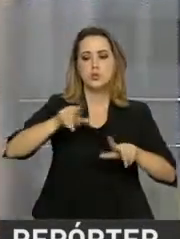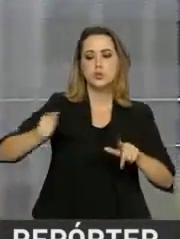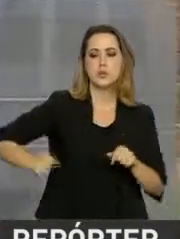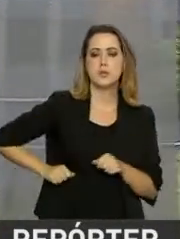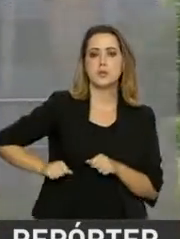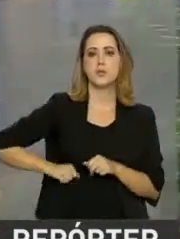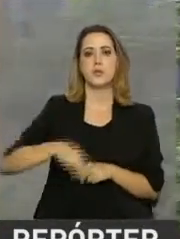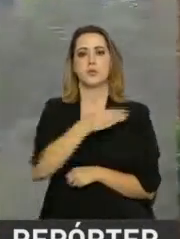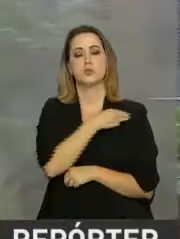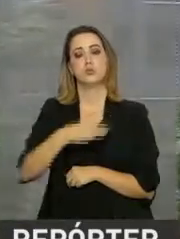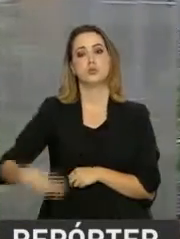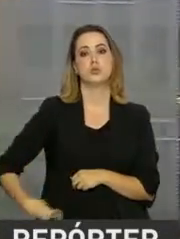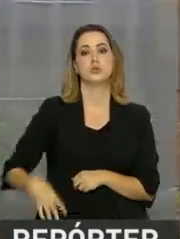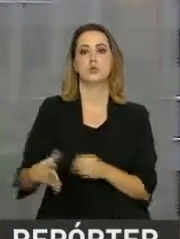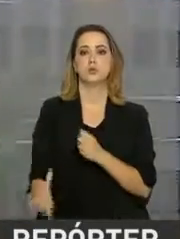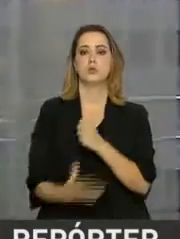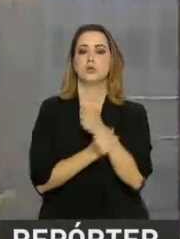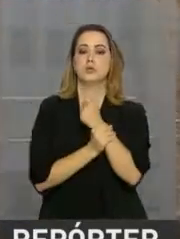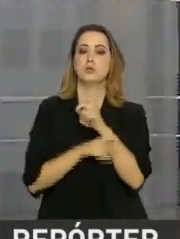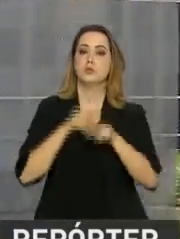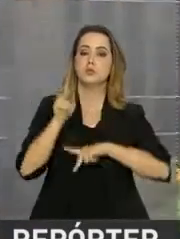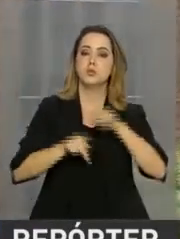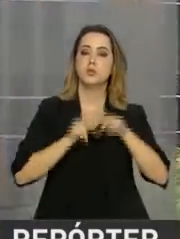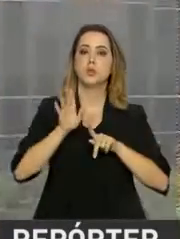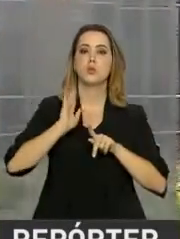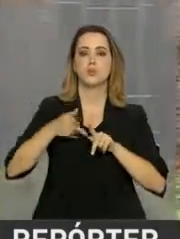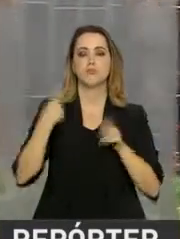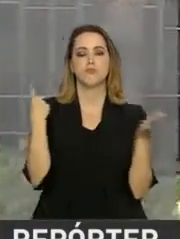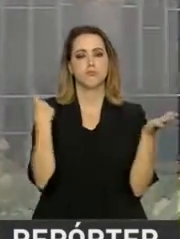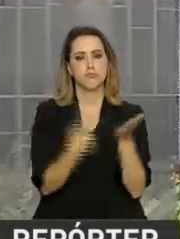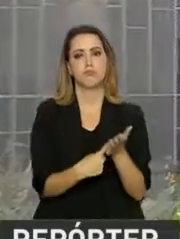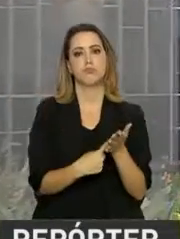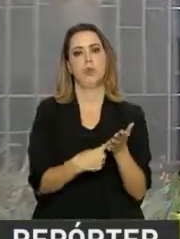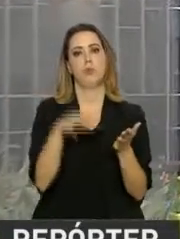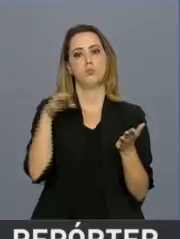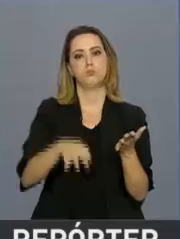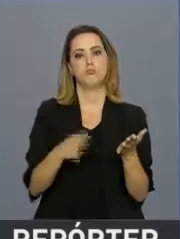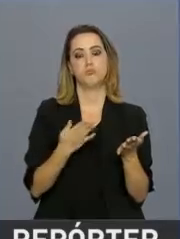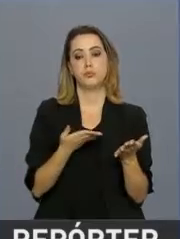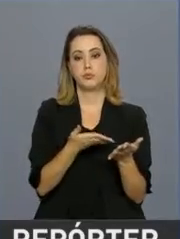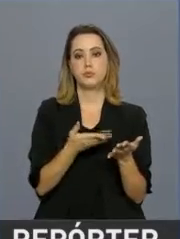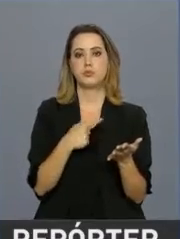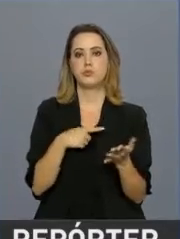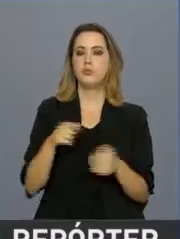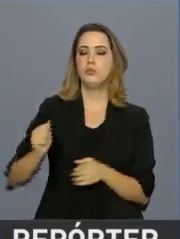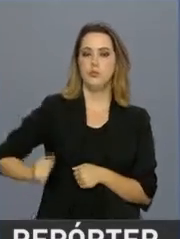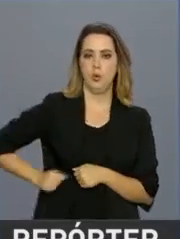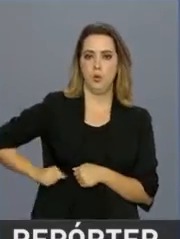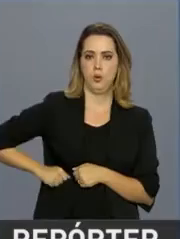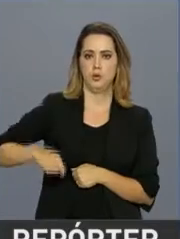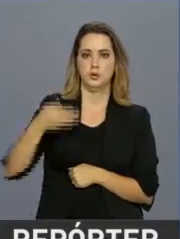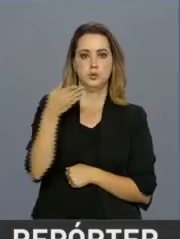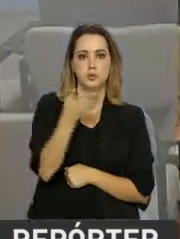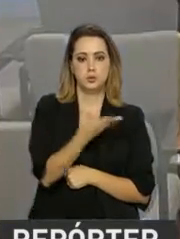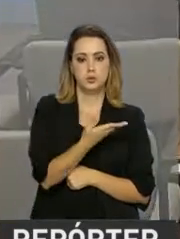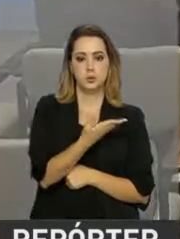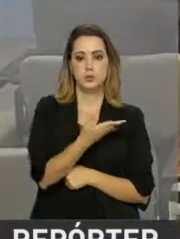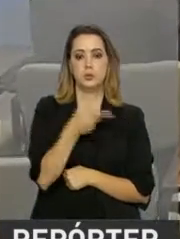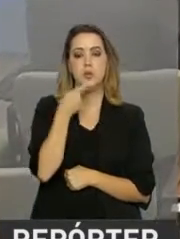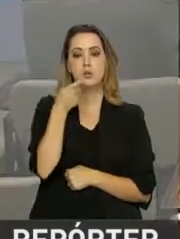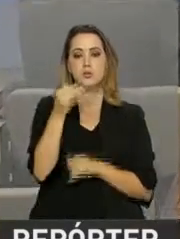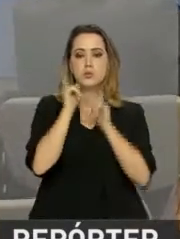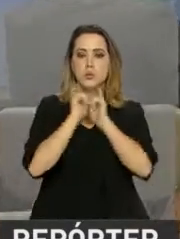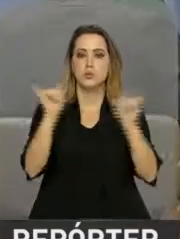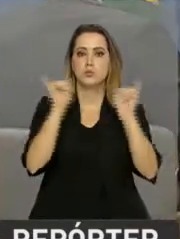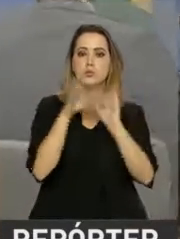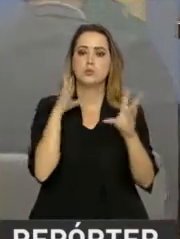segurança pública dos países do Cone Sul já confirmaram presença. O embaixador Fernando Simas Magalhães, que